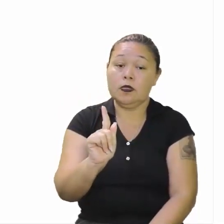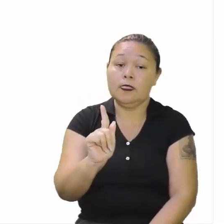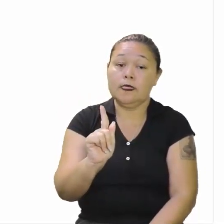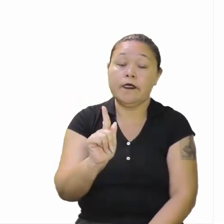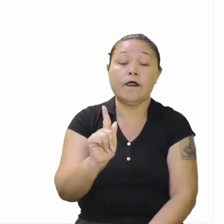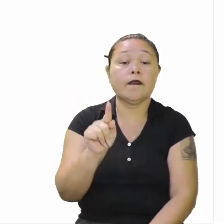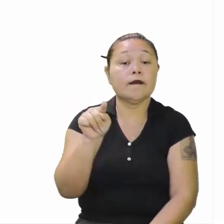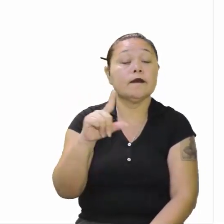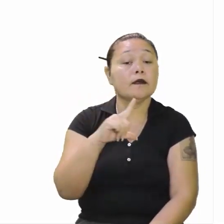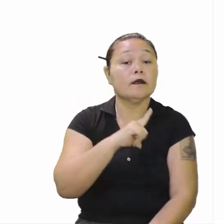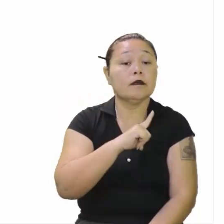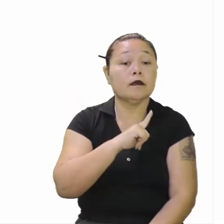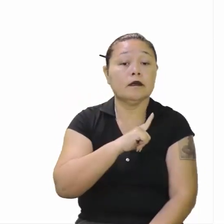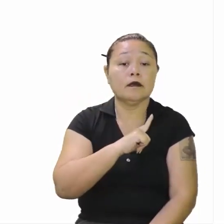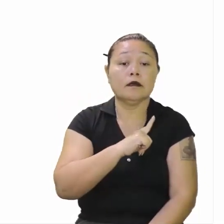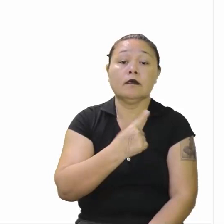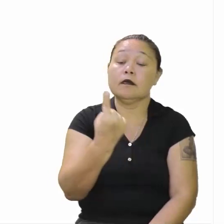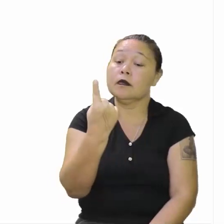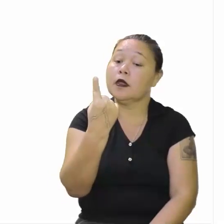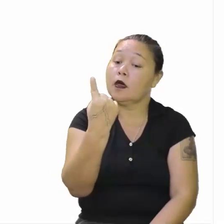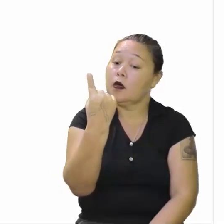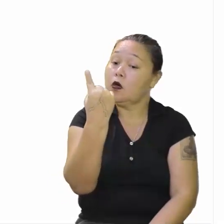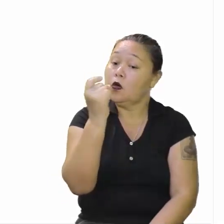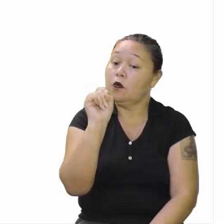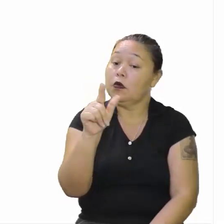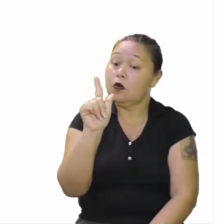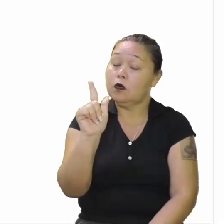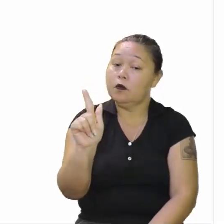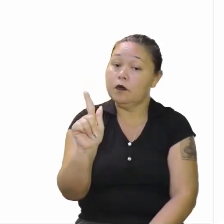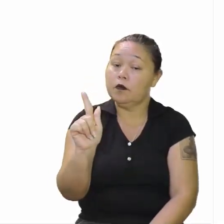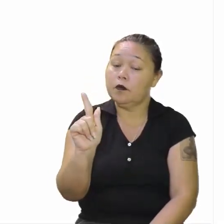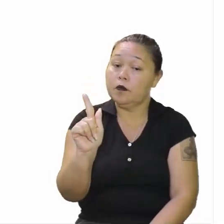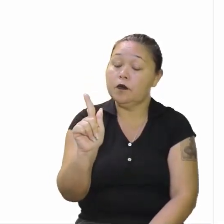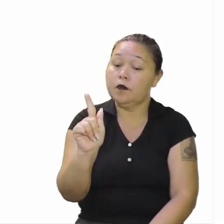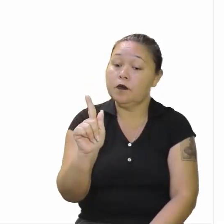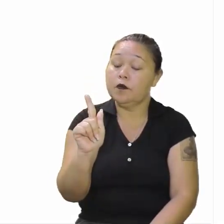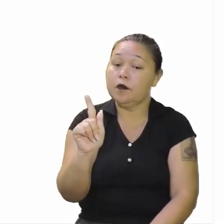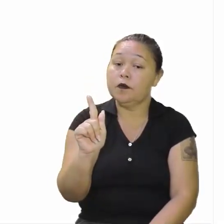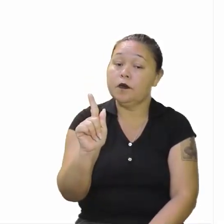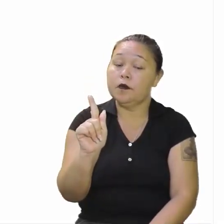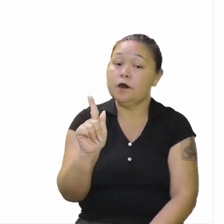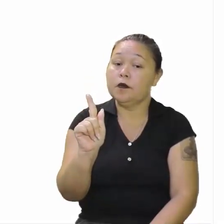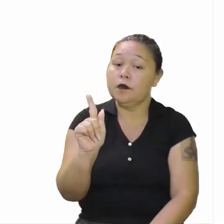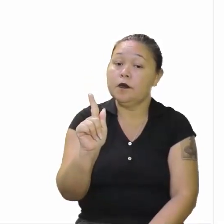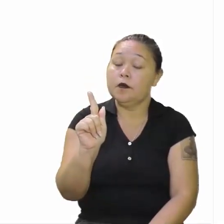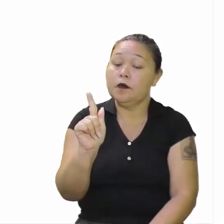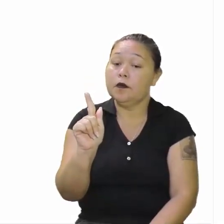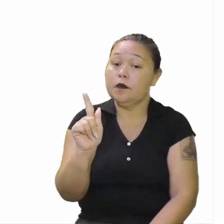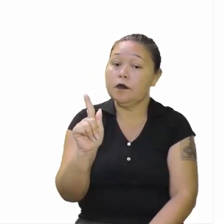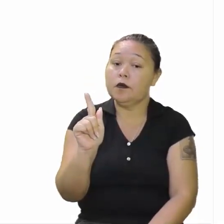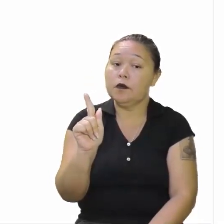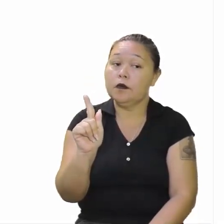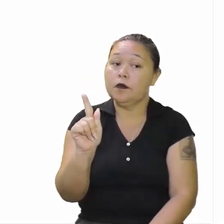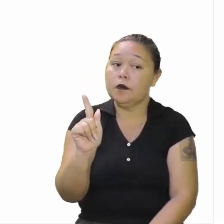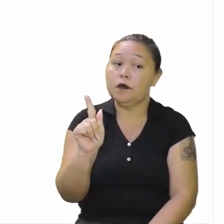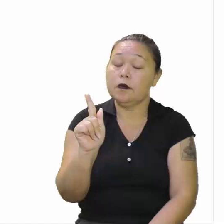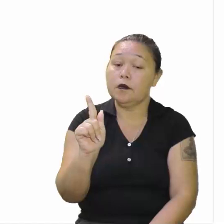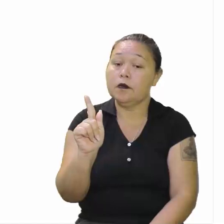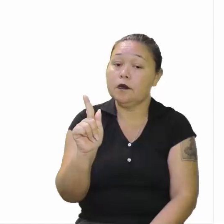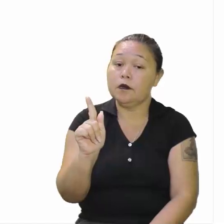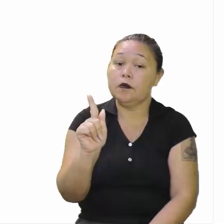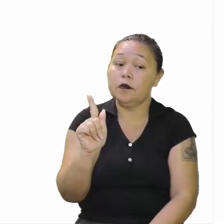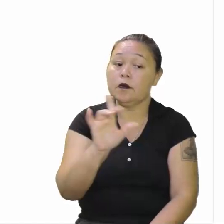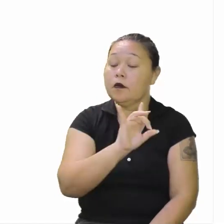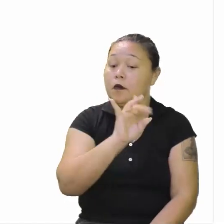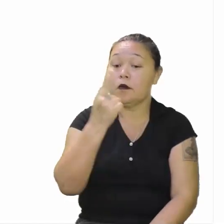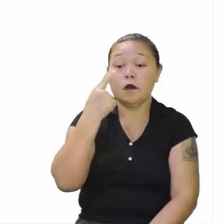você tem 1000 gramas. 1000 gramas, olha aí, 1 grama, só para